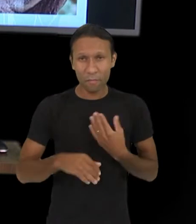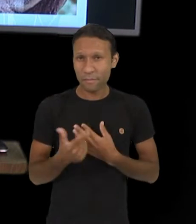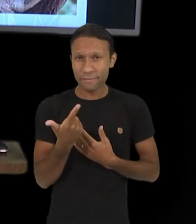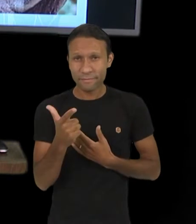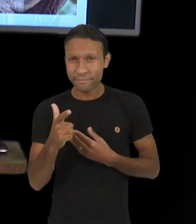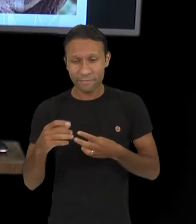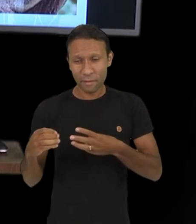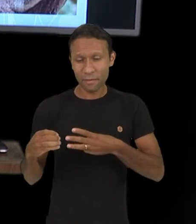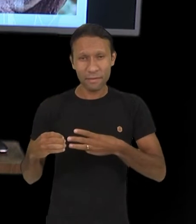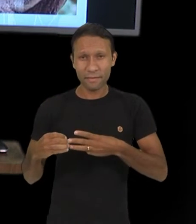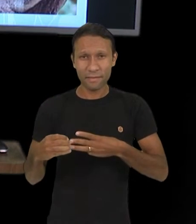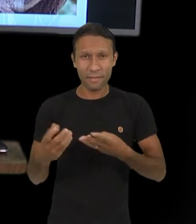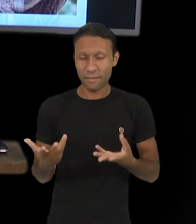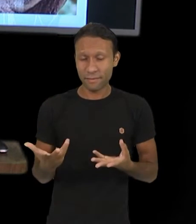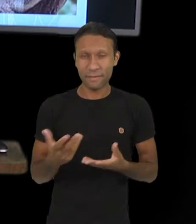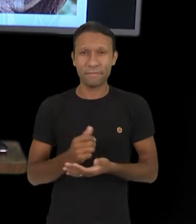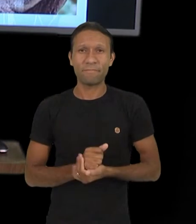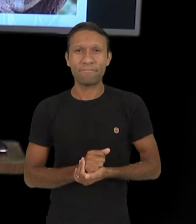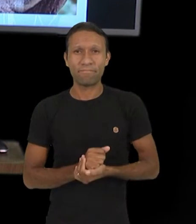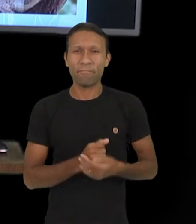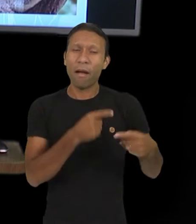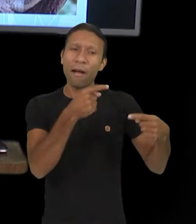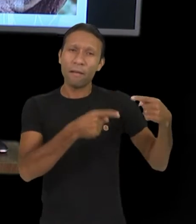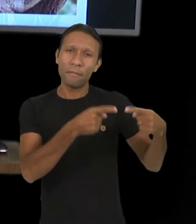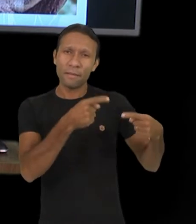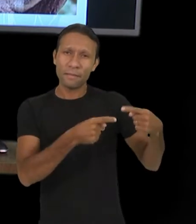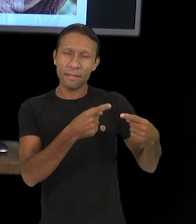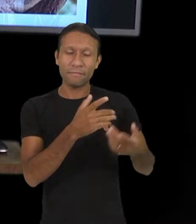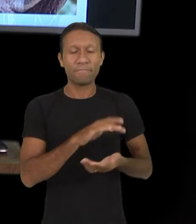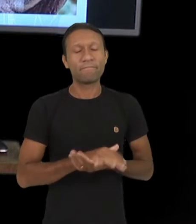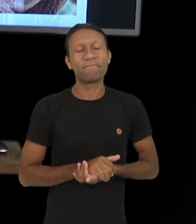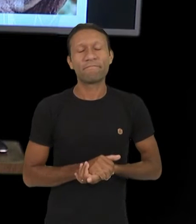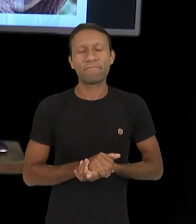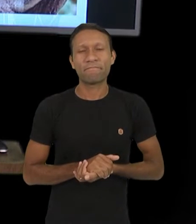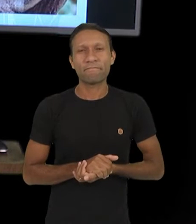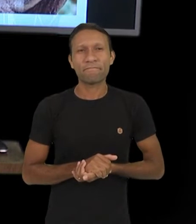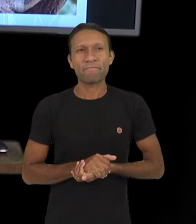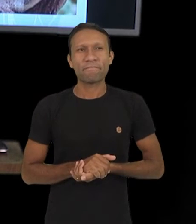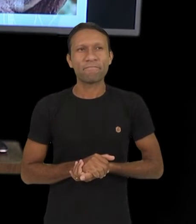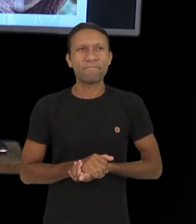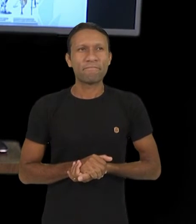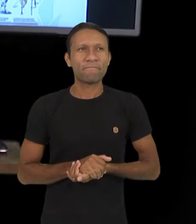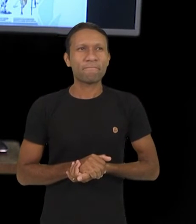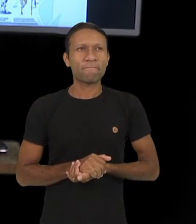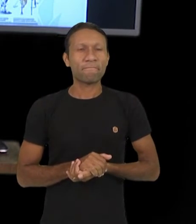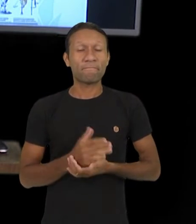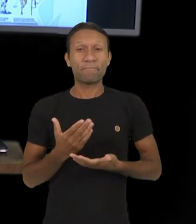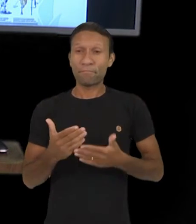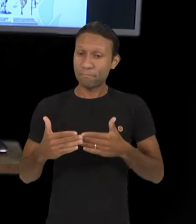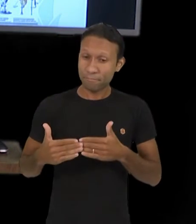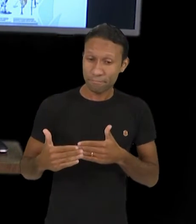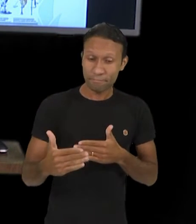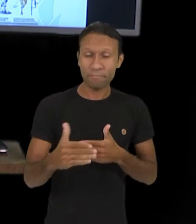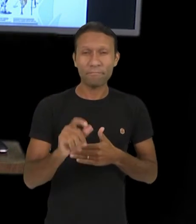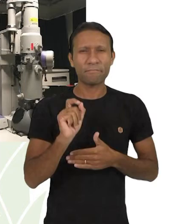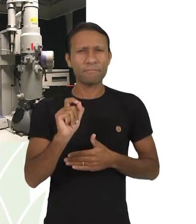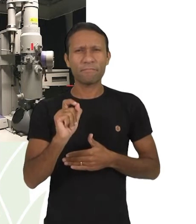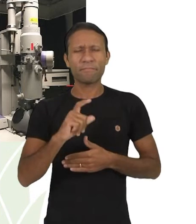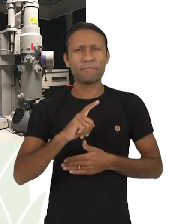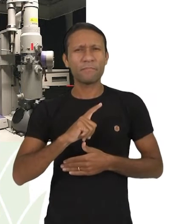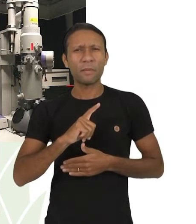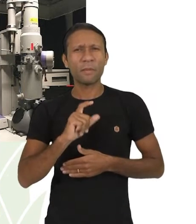tem material genético, e aí cada um vai defender o seu lado, tá bom? Na sequência, então,